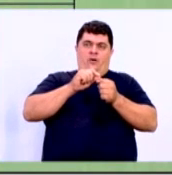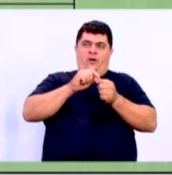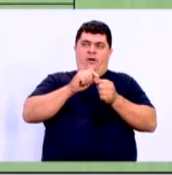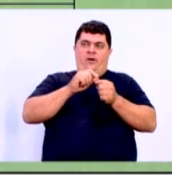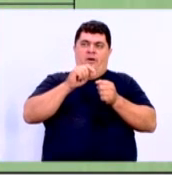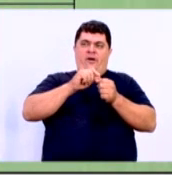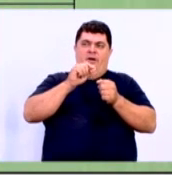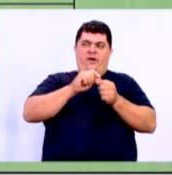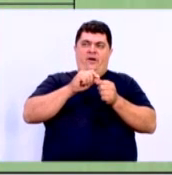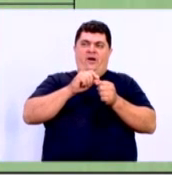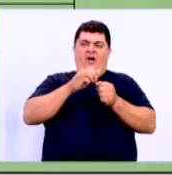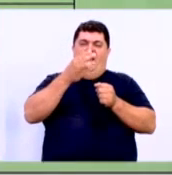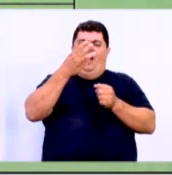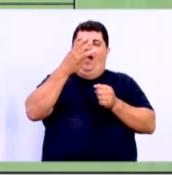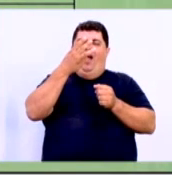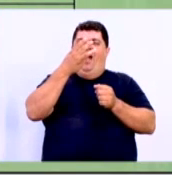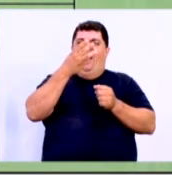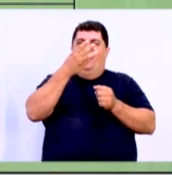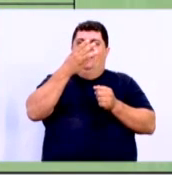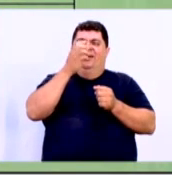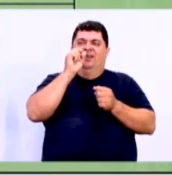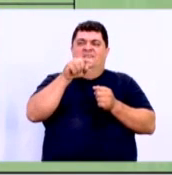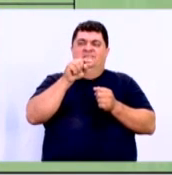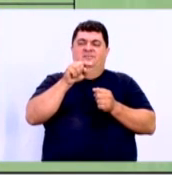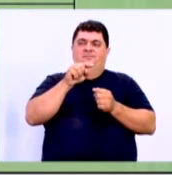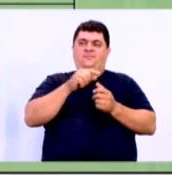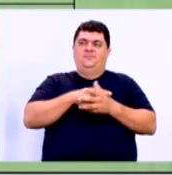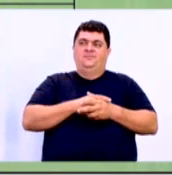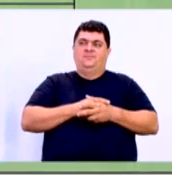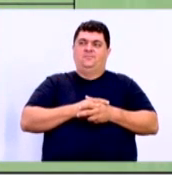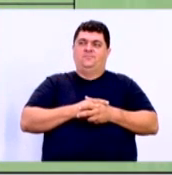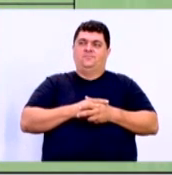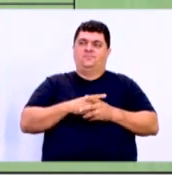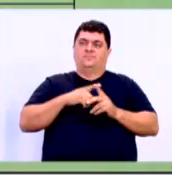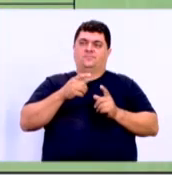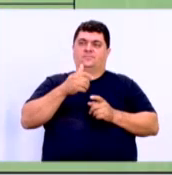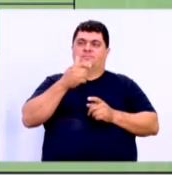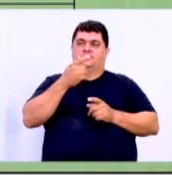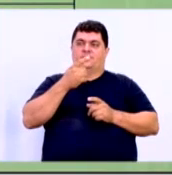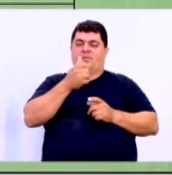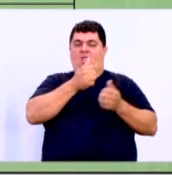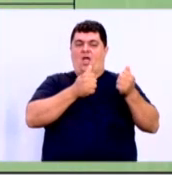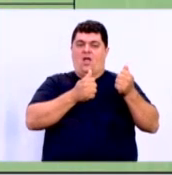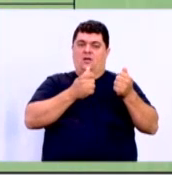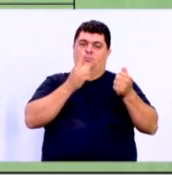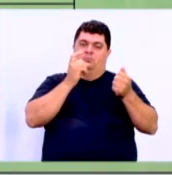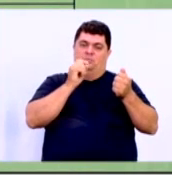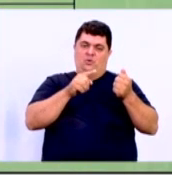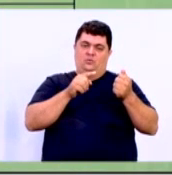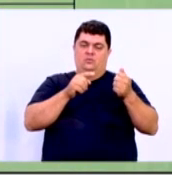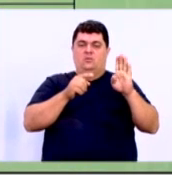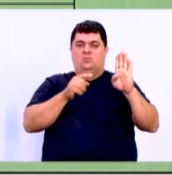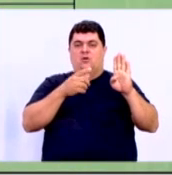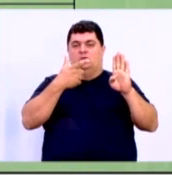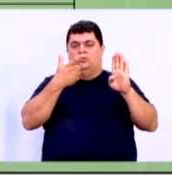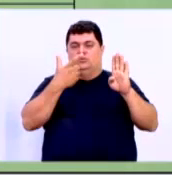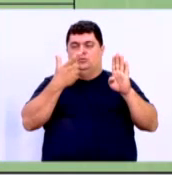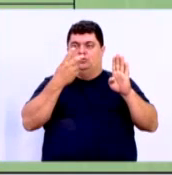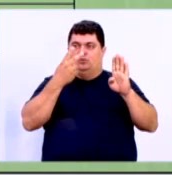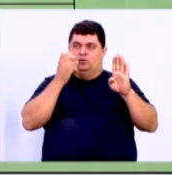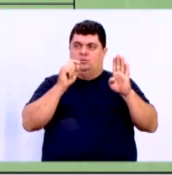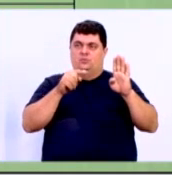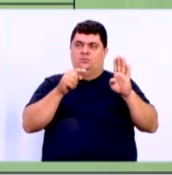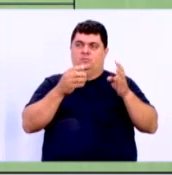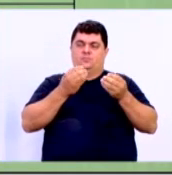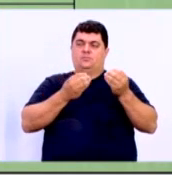produziu? 30 mil, 3 mil, certo? Sendo que A dá 1.000 e B dá 2.000. Vamos